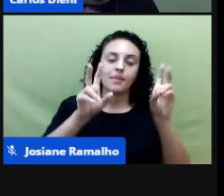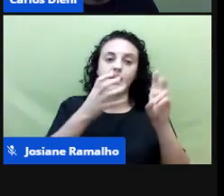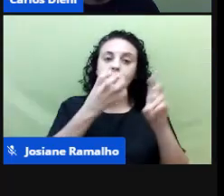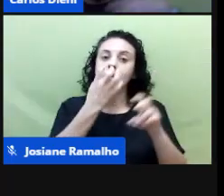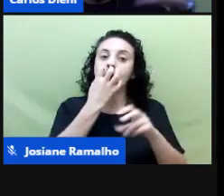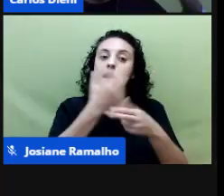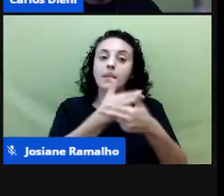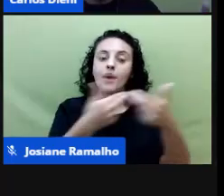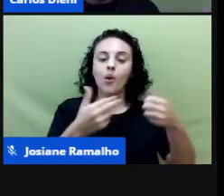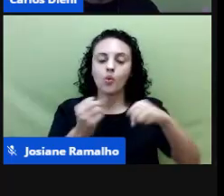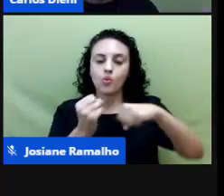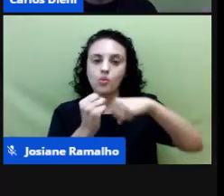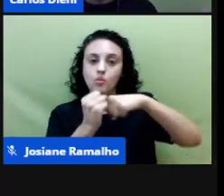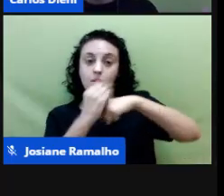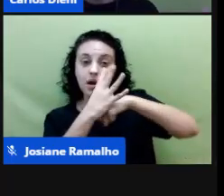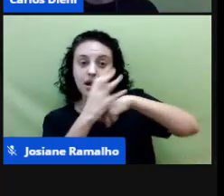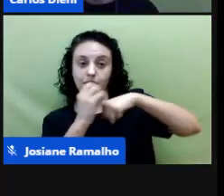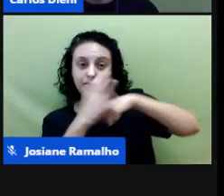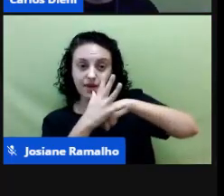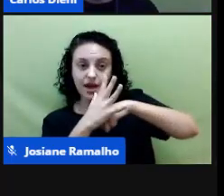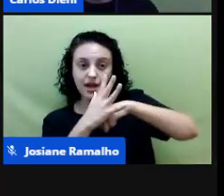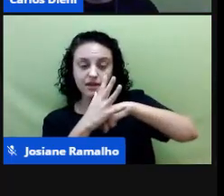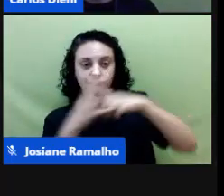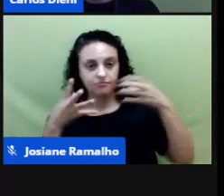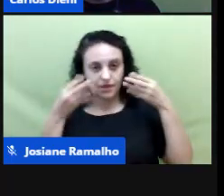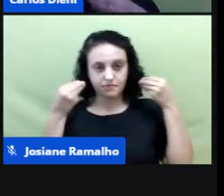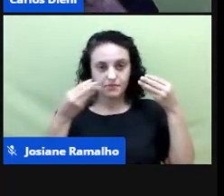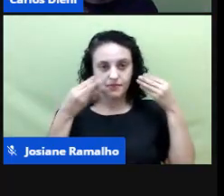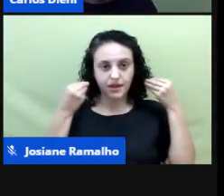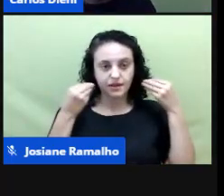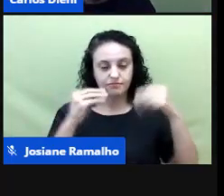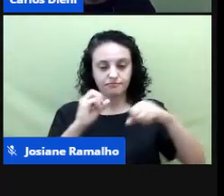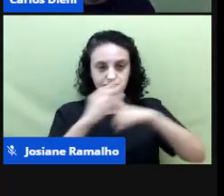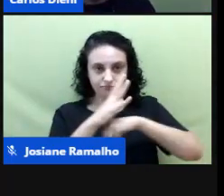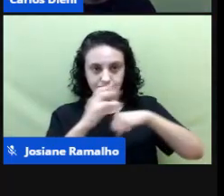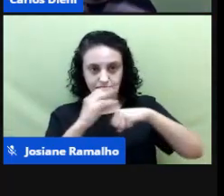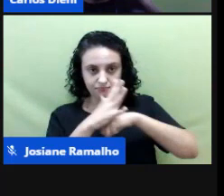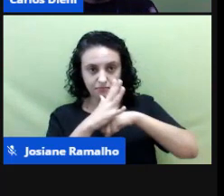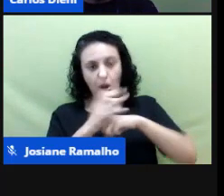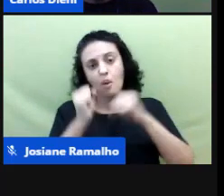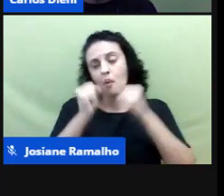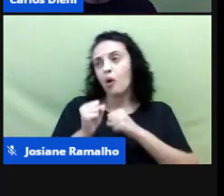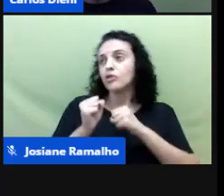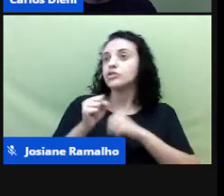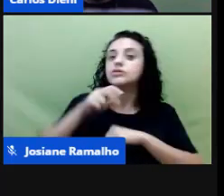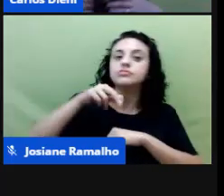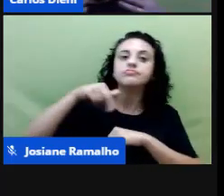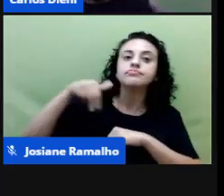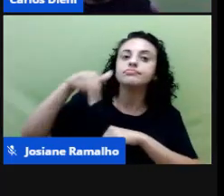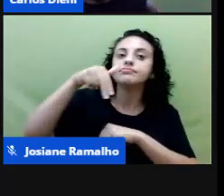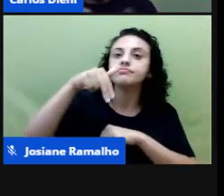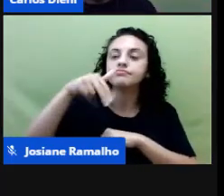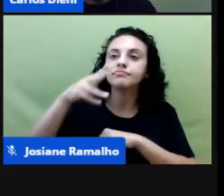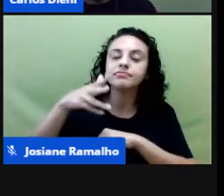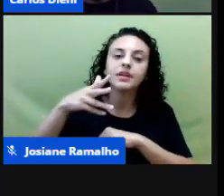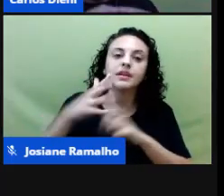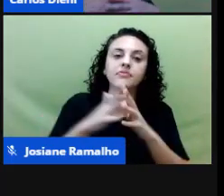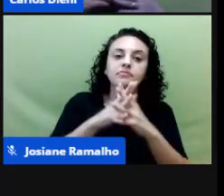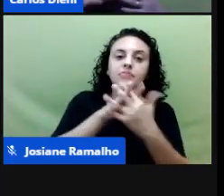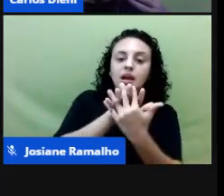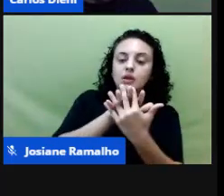ele consegue ir ali no Parque das Nações, consegue ir no Lago do Amor, filmar a capivara e vai falar no